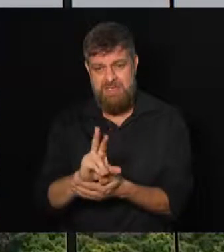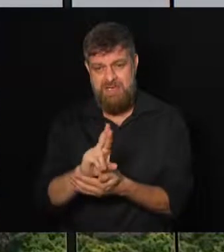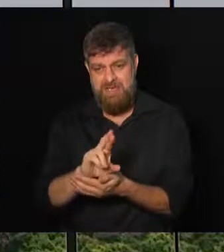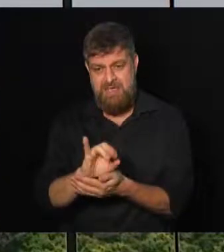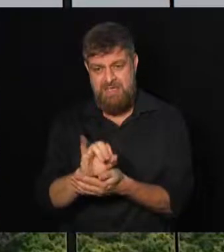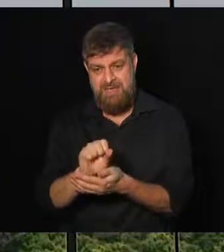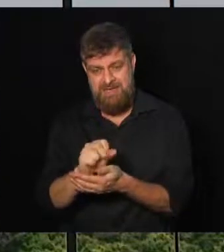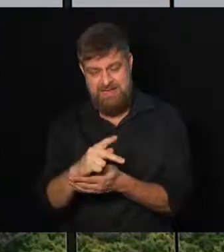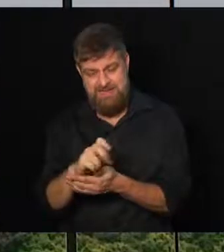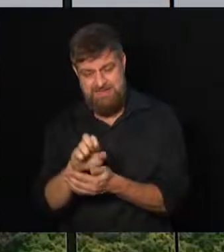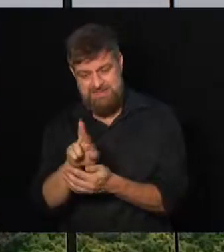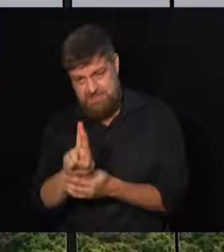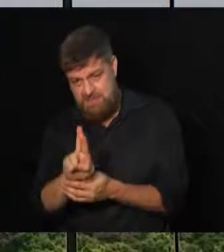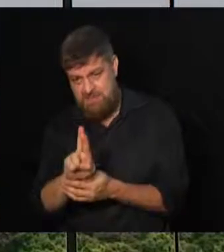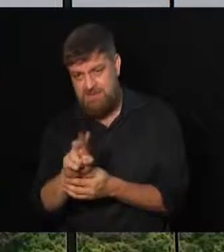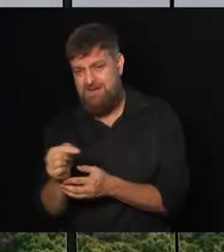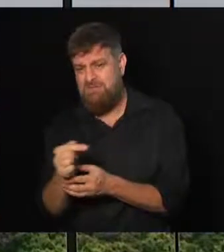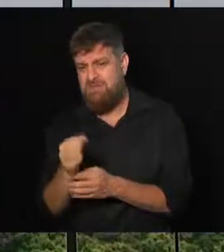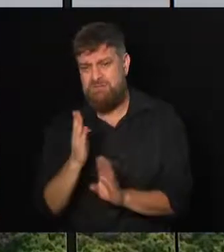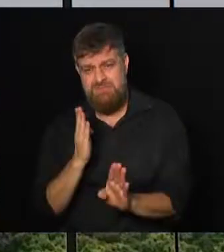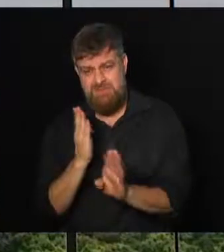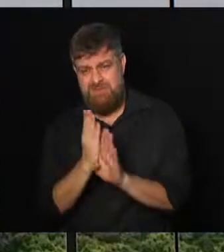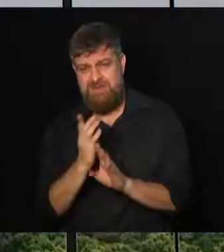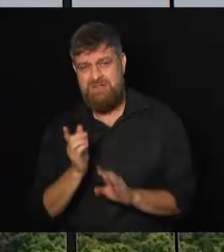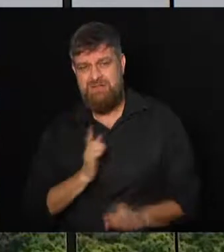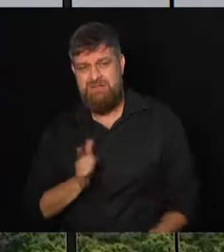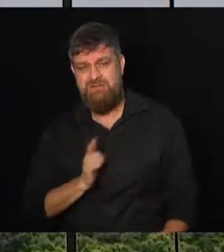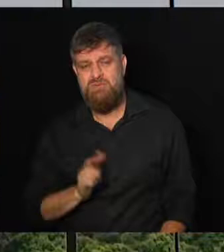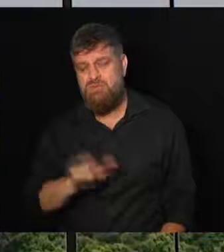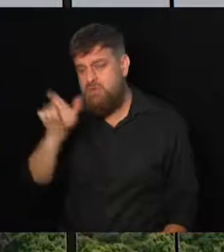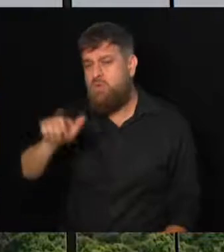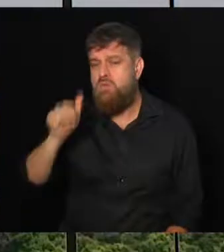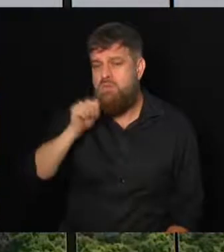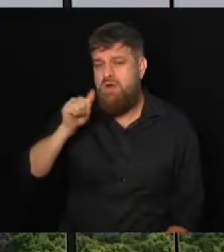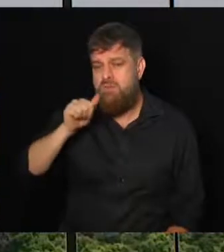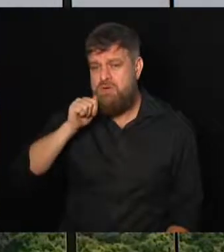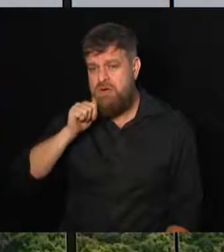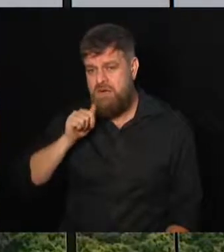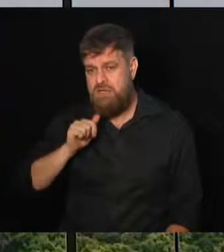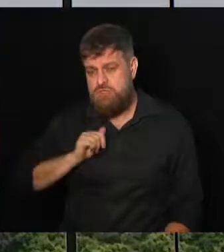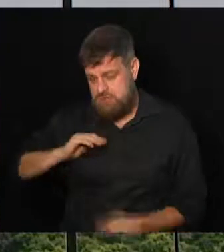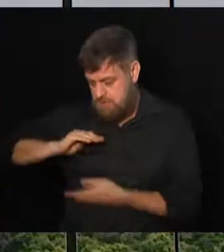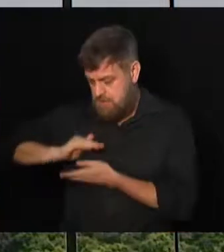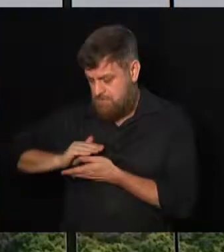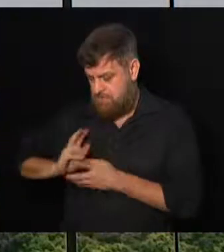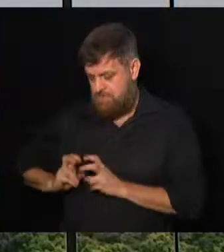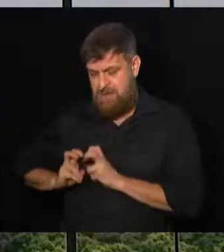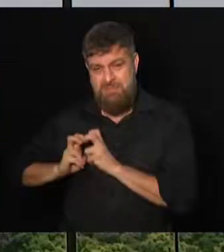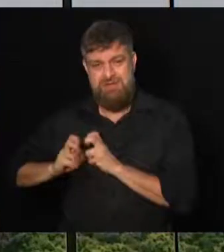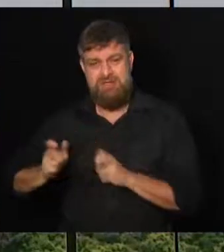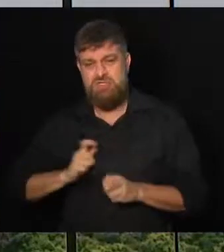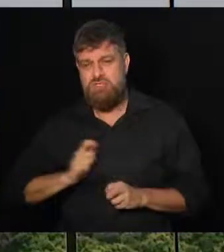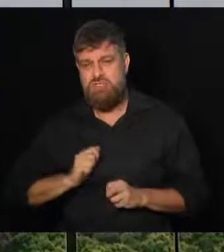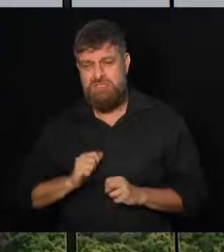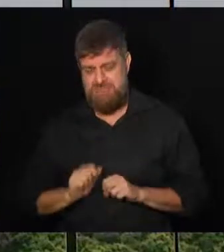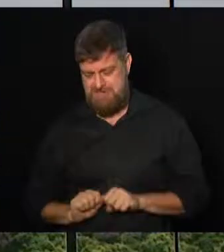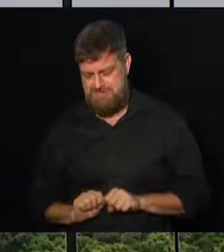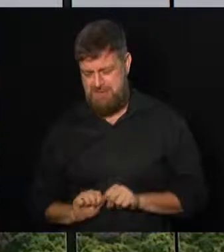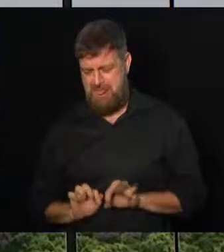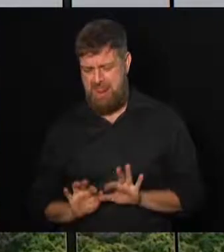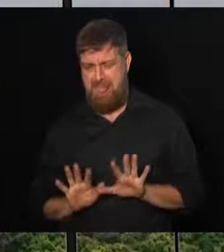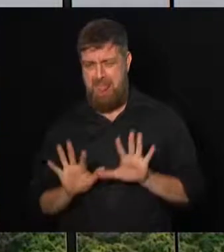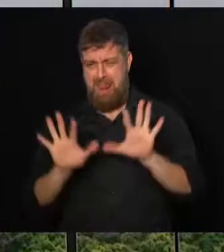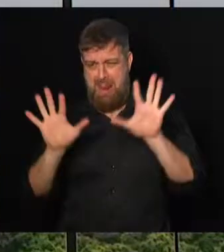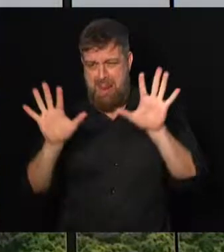foi descoberta através de uma mulher com câncer de mama, metástase cerebral, fígado, e